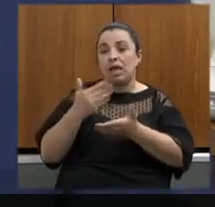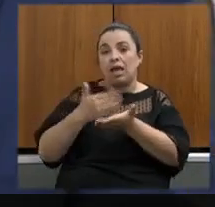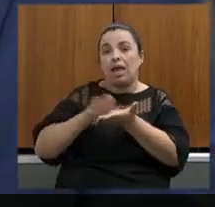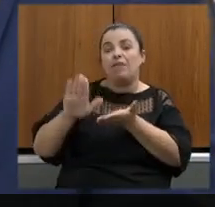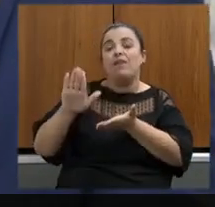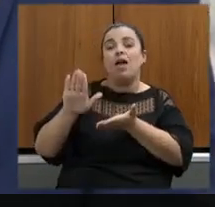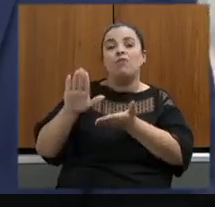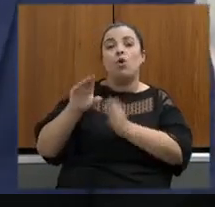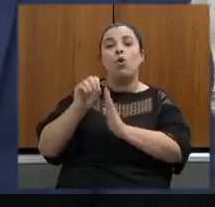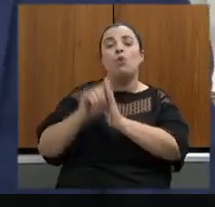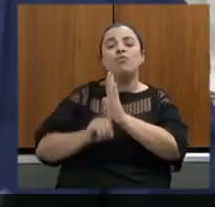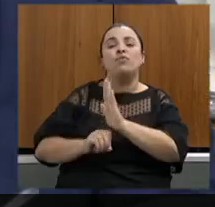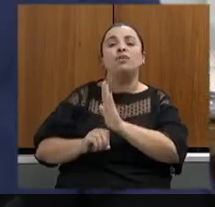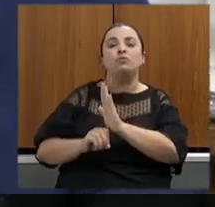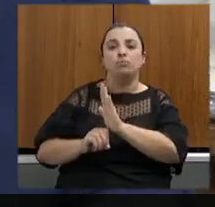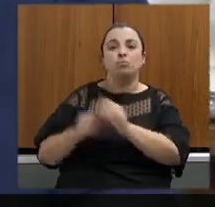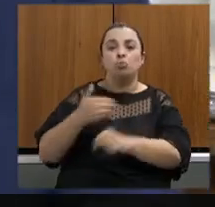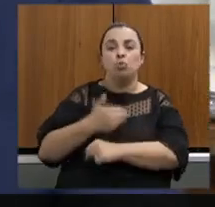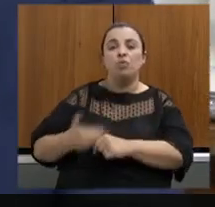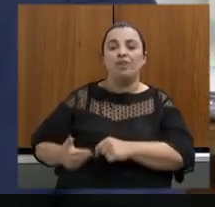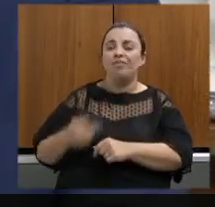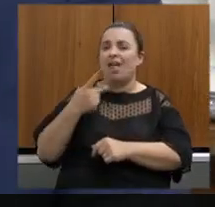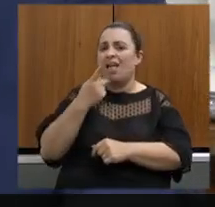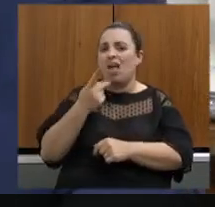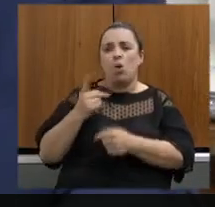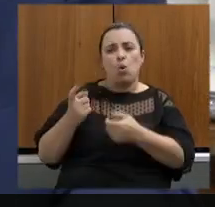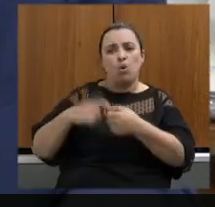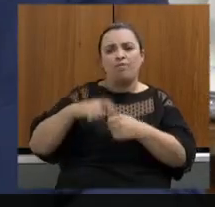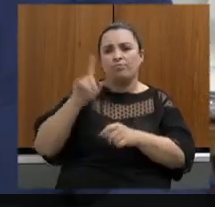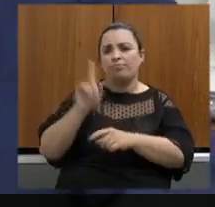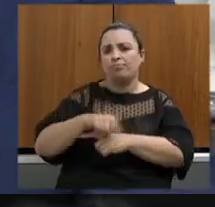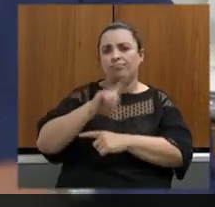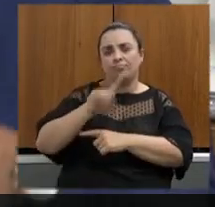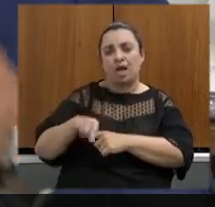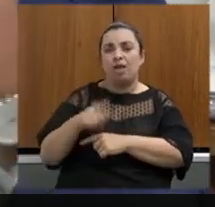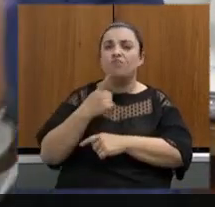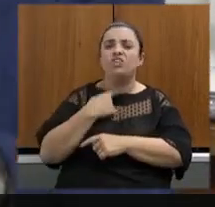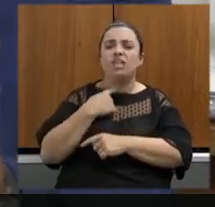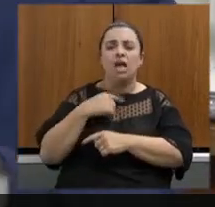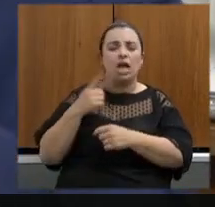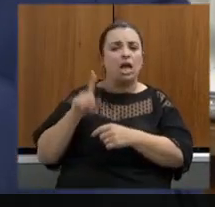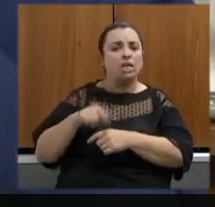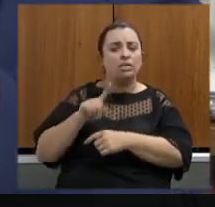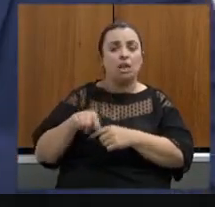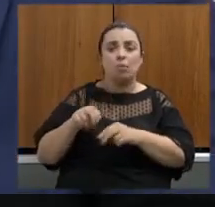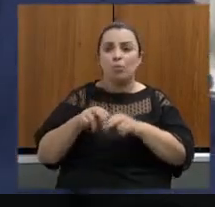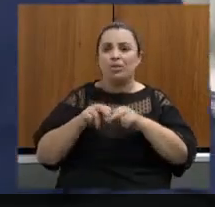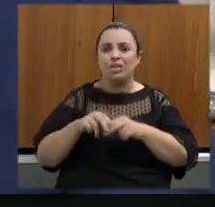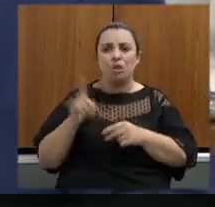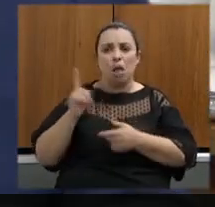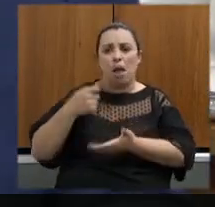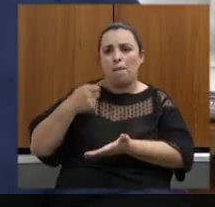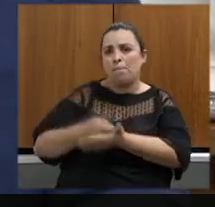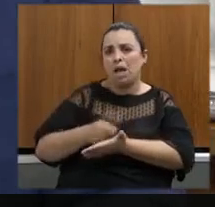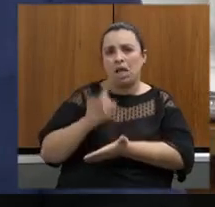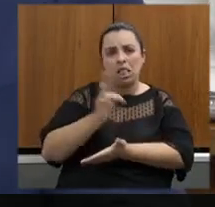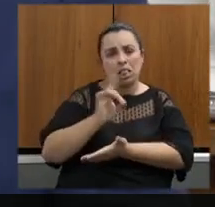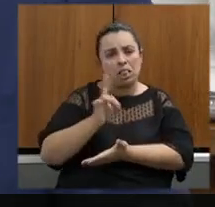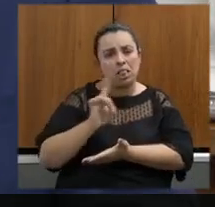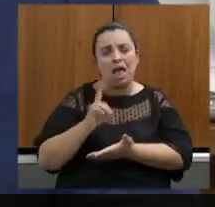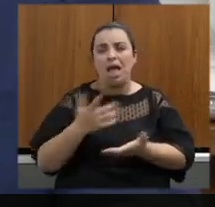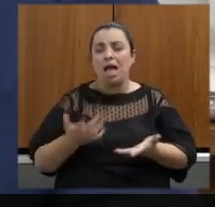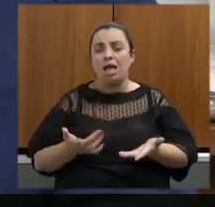que não cancelar o seu convênio com o Ipsemg né porque não havia pagamento do atendimento